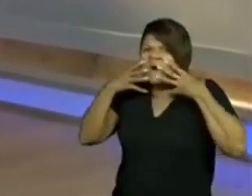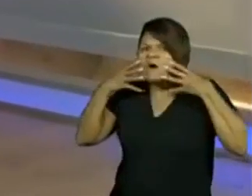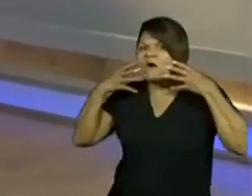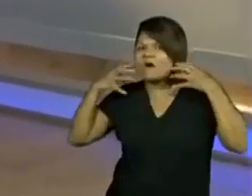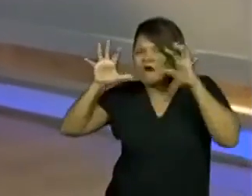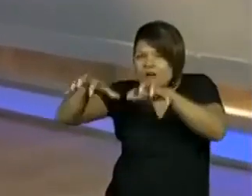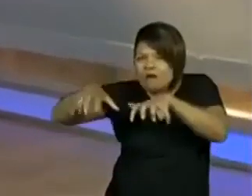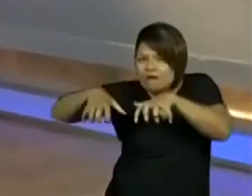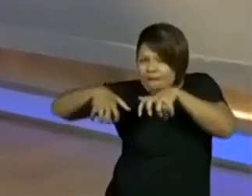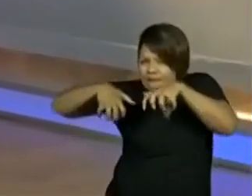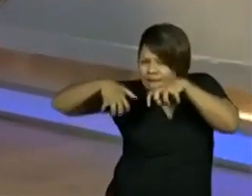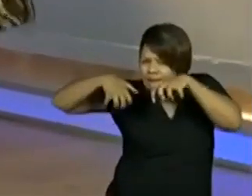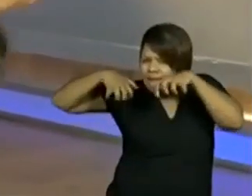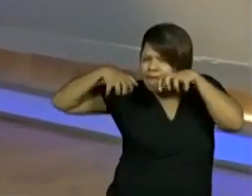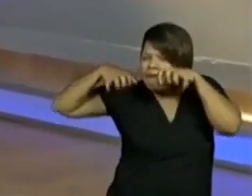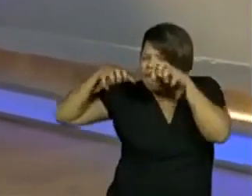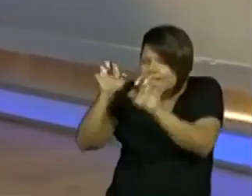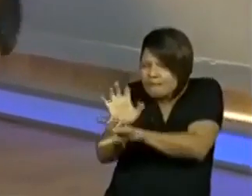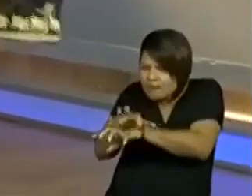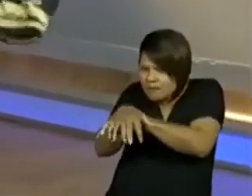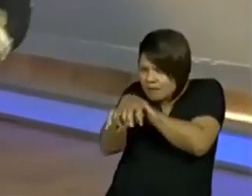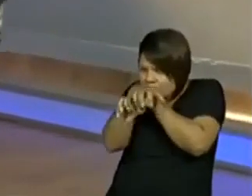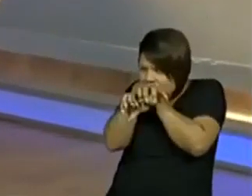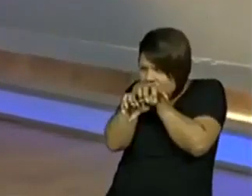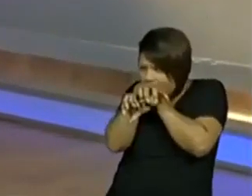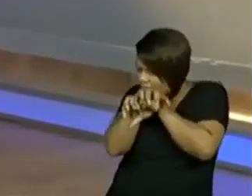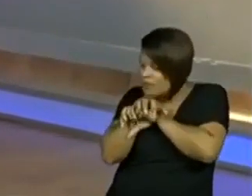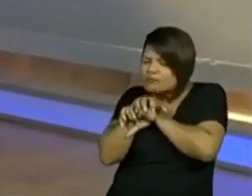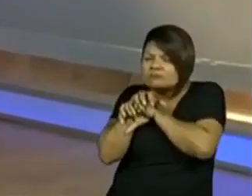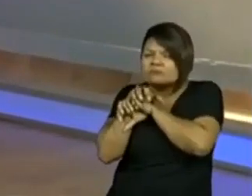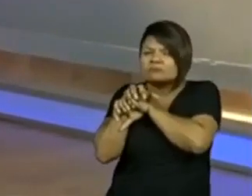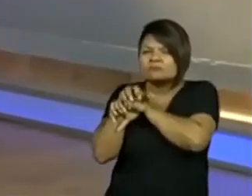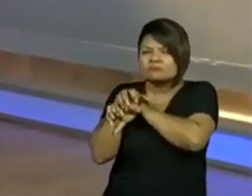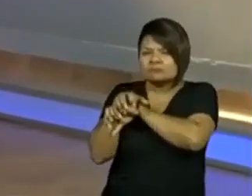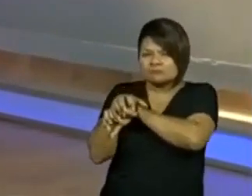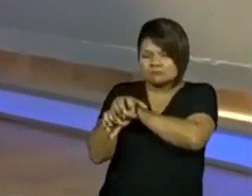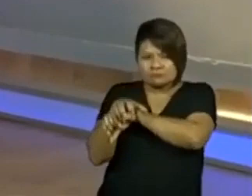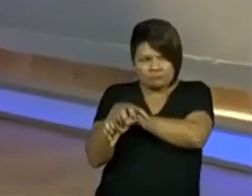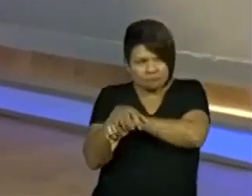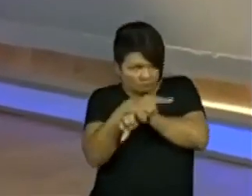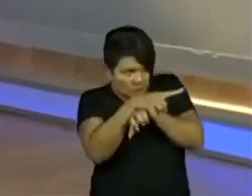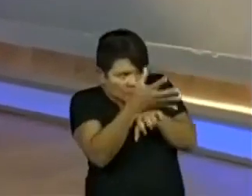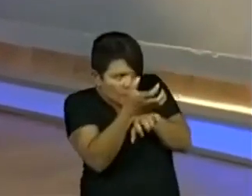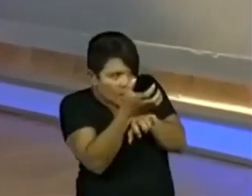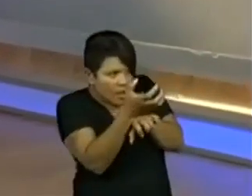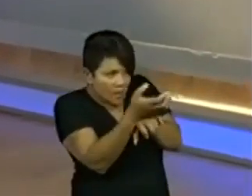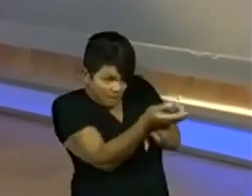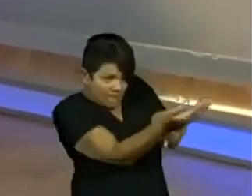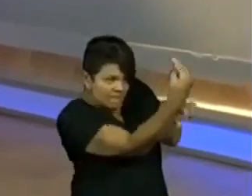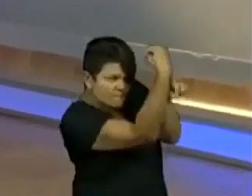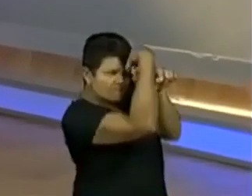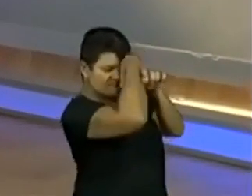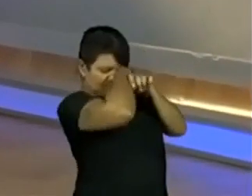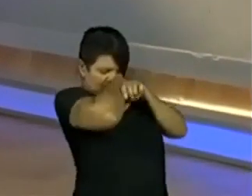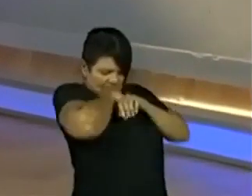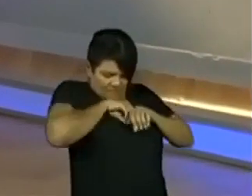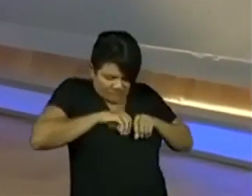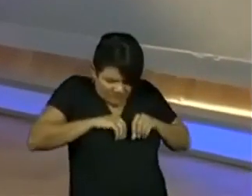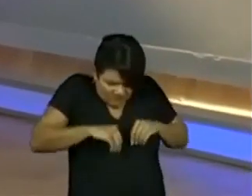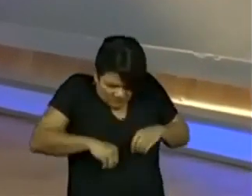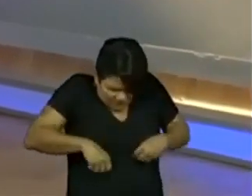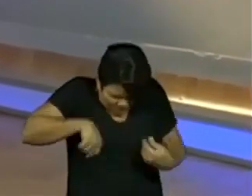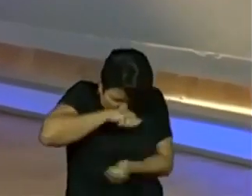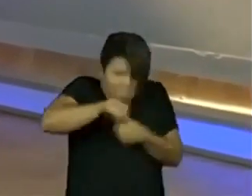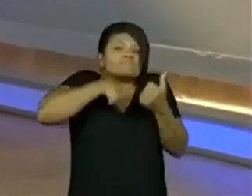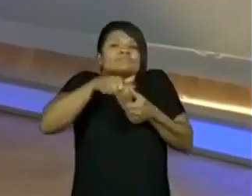ensina a viver na terra. Entre em mim e você vai aprender. E ele entrou na onça e se